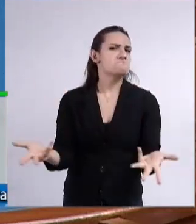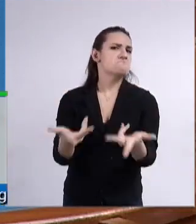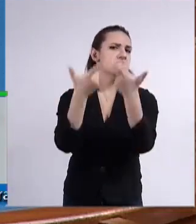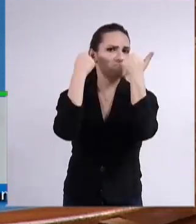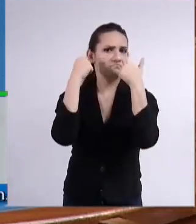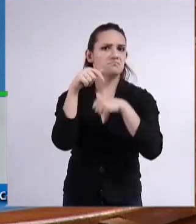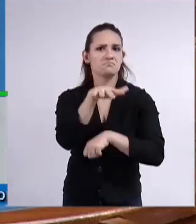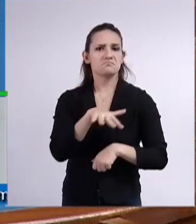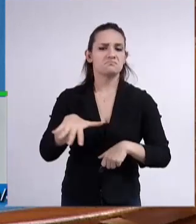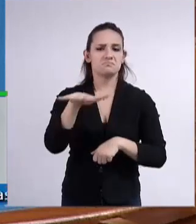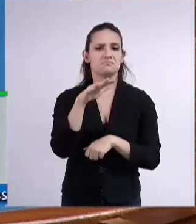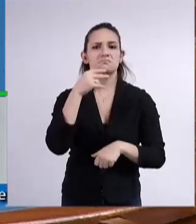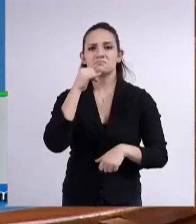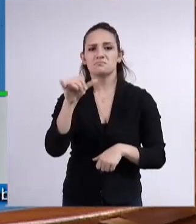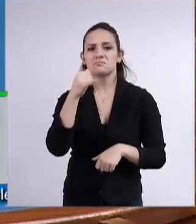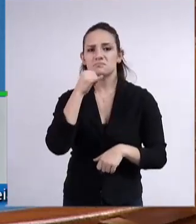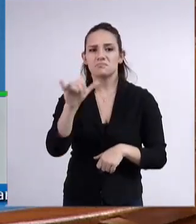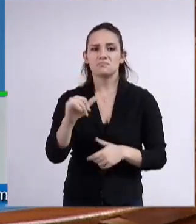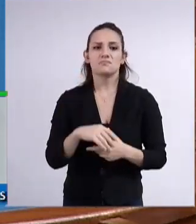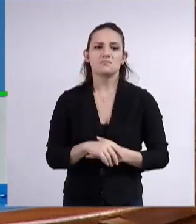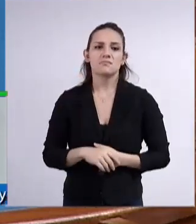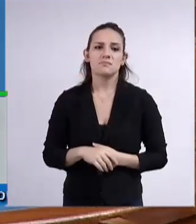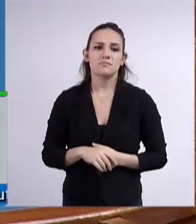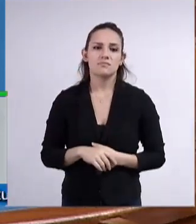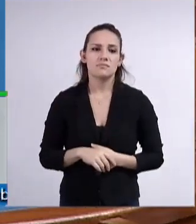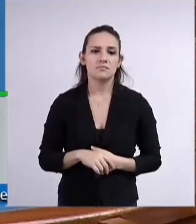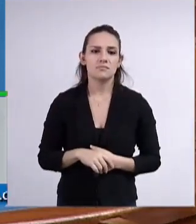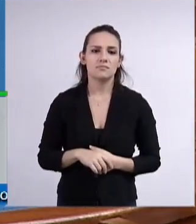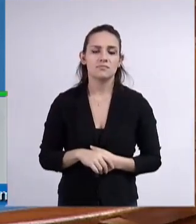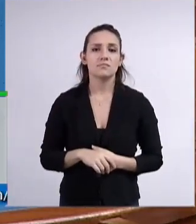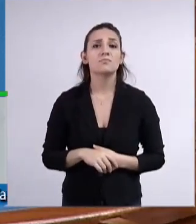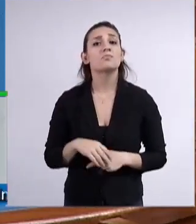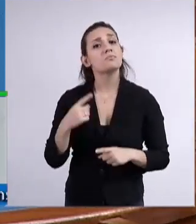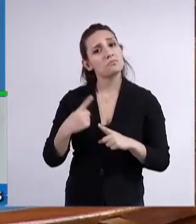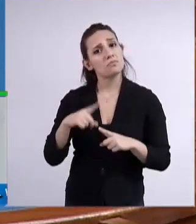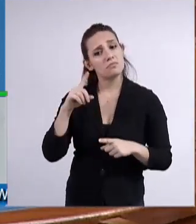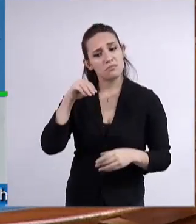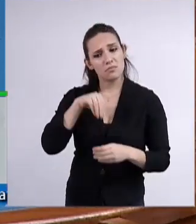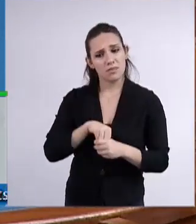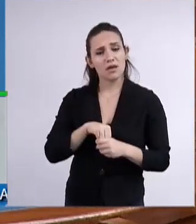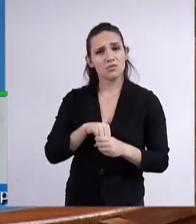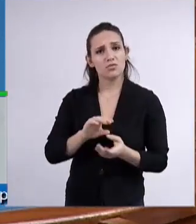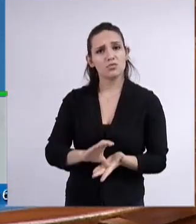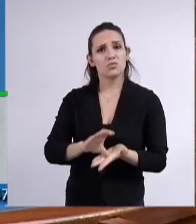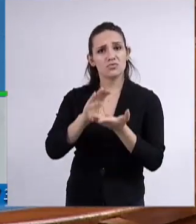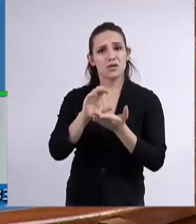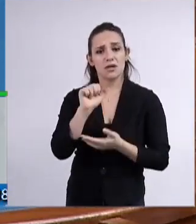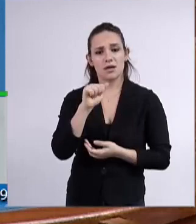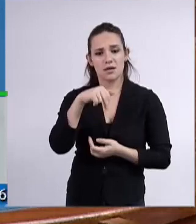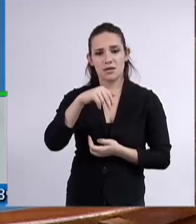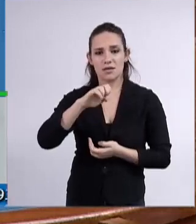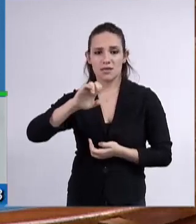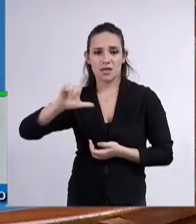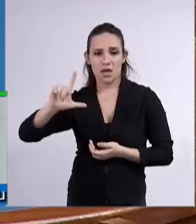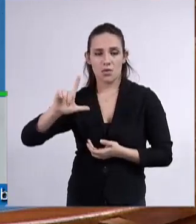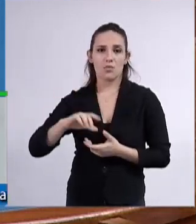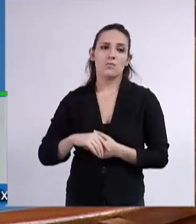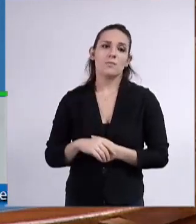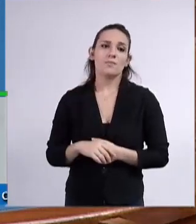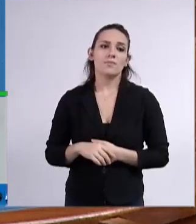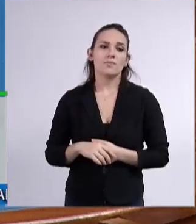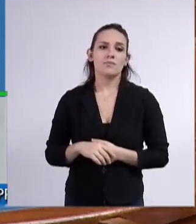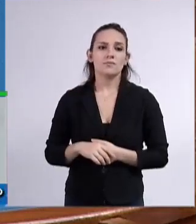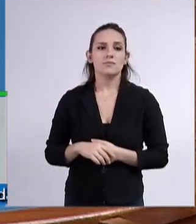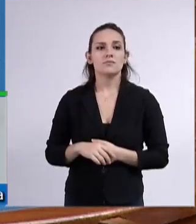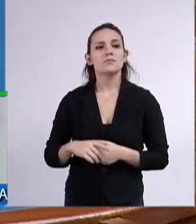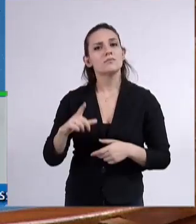área de energia, principalmente porque faz parte do Conselho da ANEEL, que promove